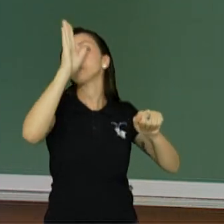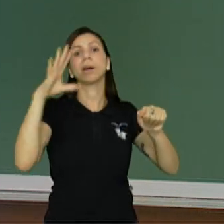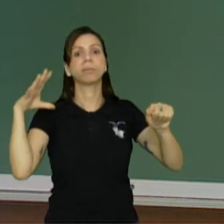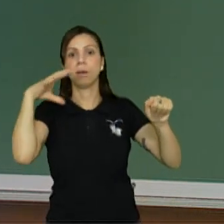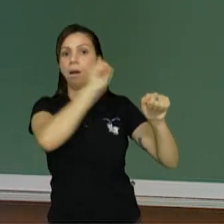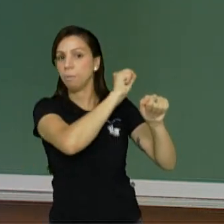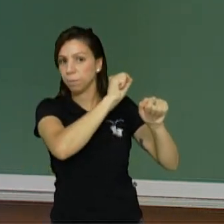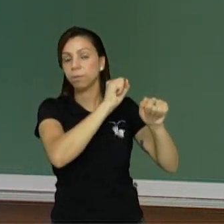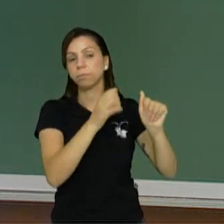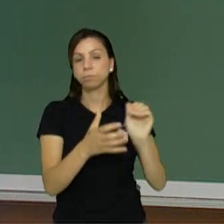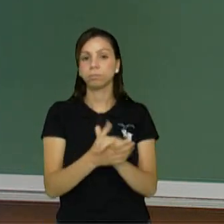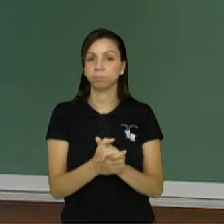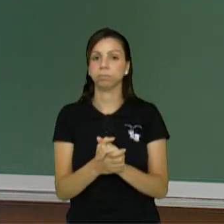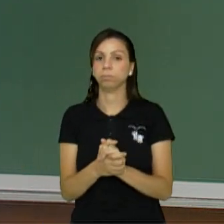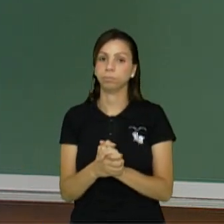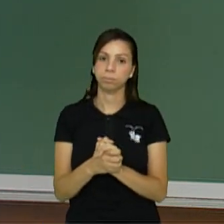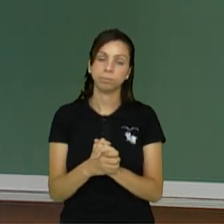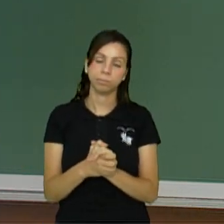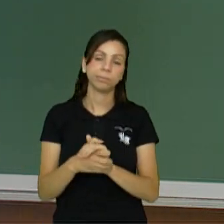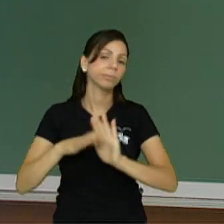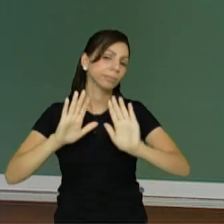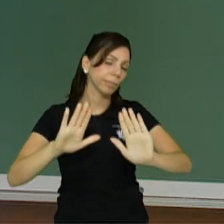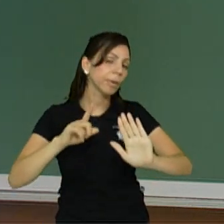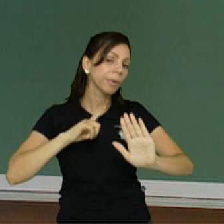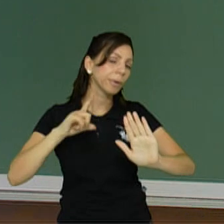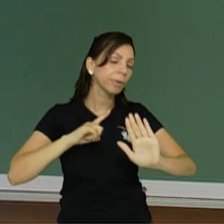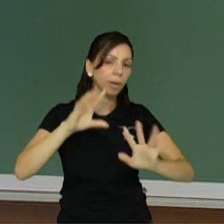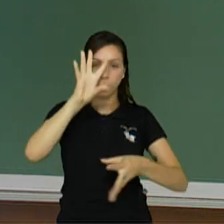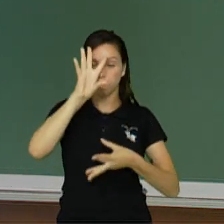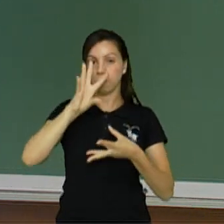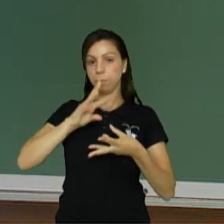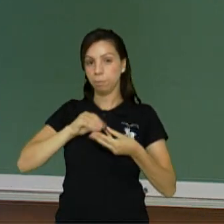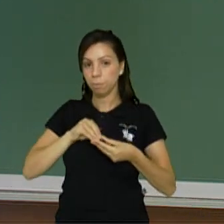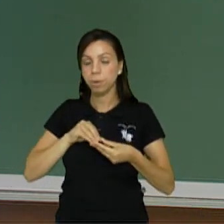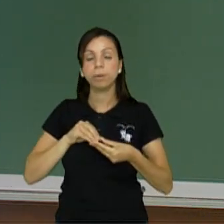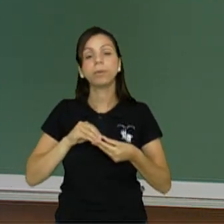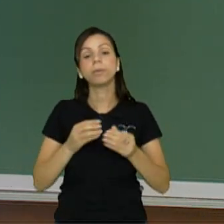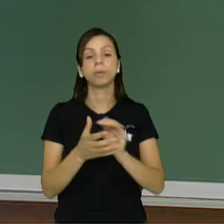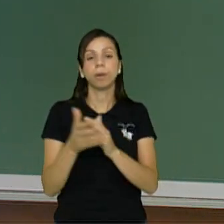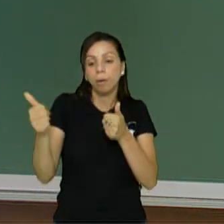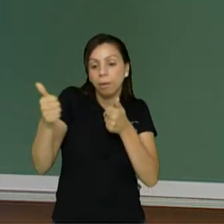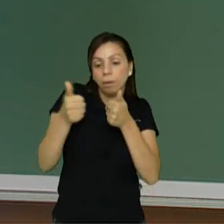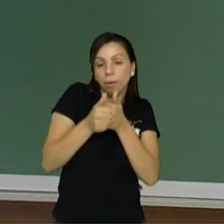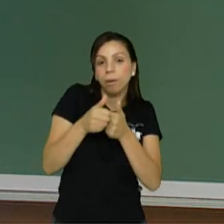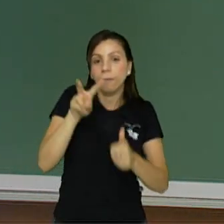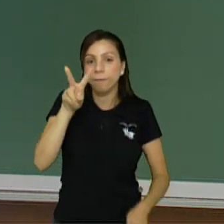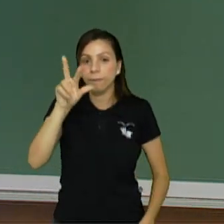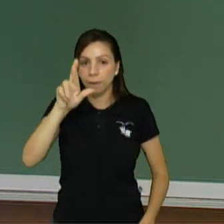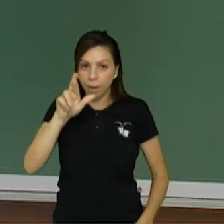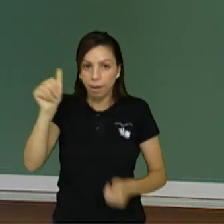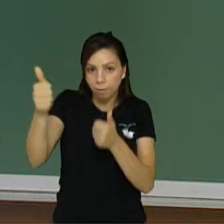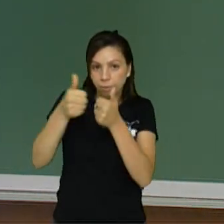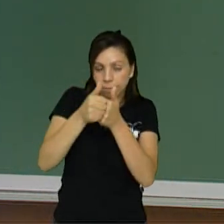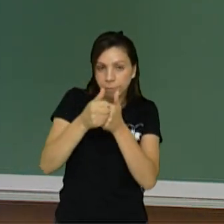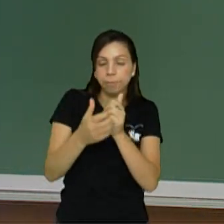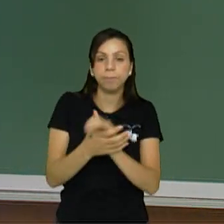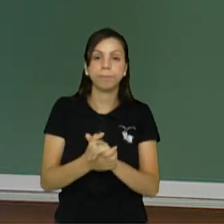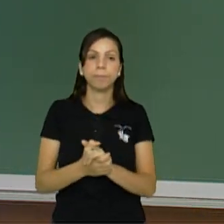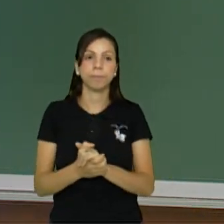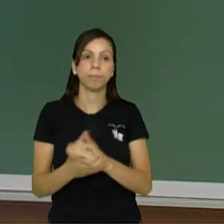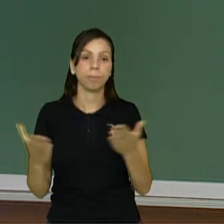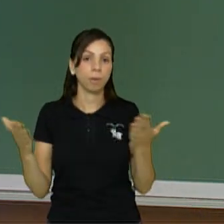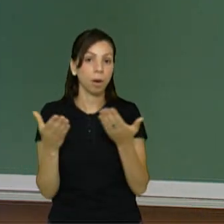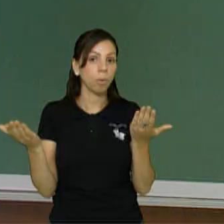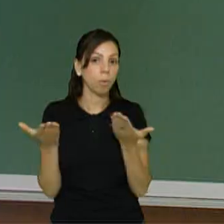mais rápido. Pessoal, se você pegou a ideia da velocidade relativa de aproximação, eu vou mostrar para você a velocidade relativa